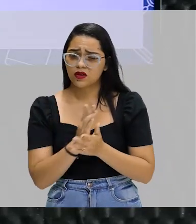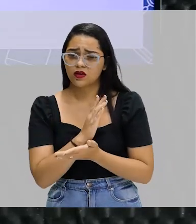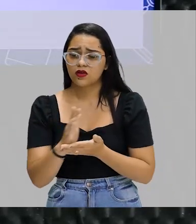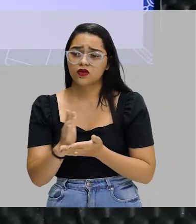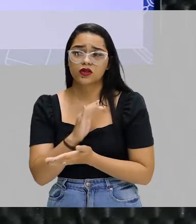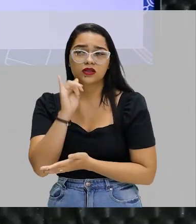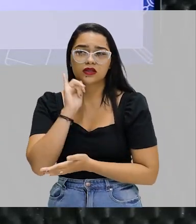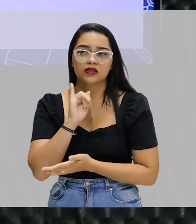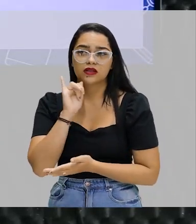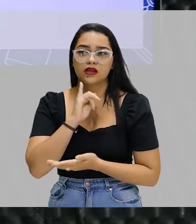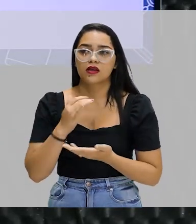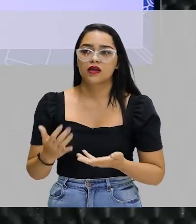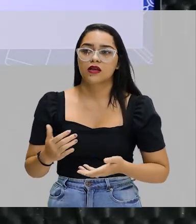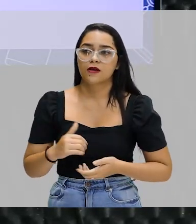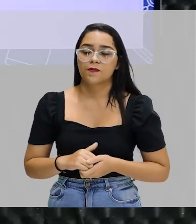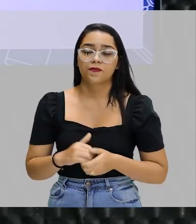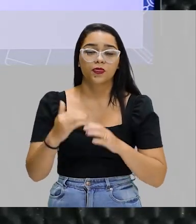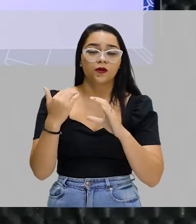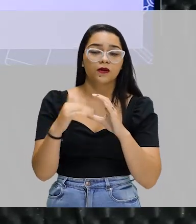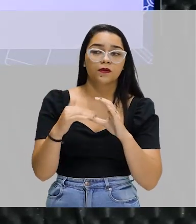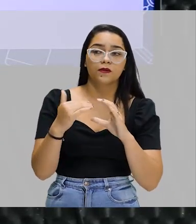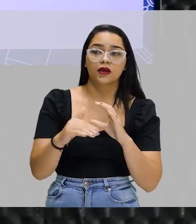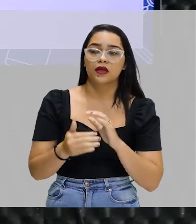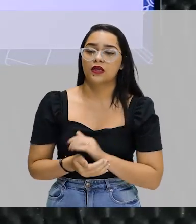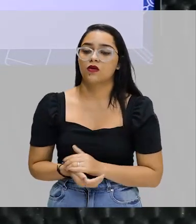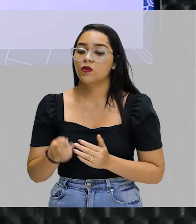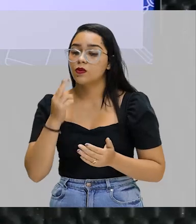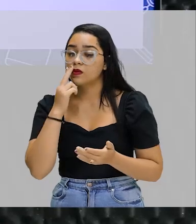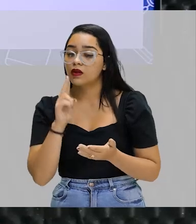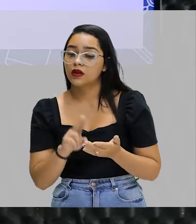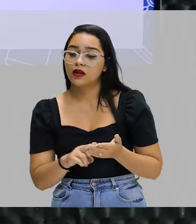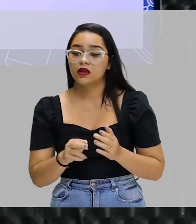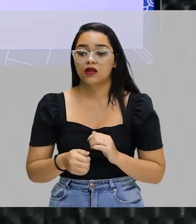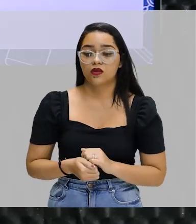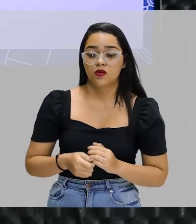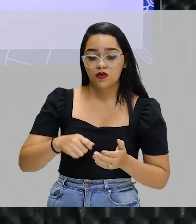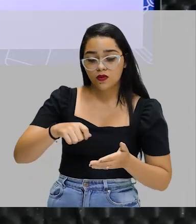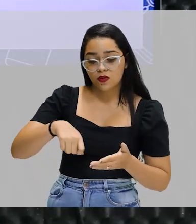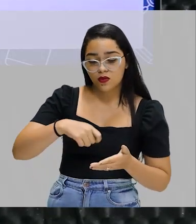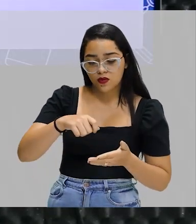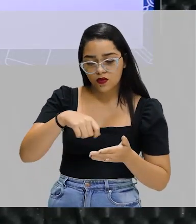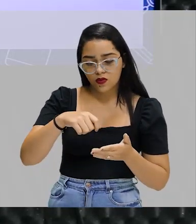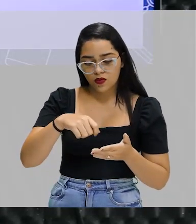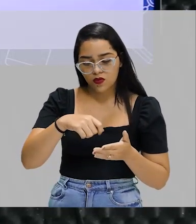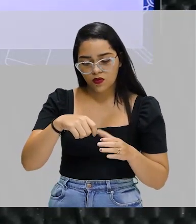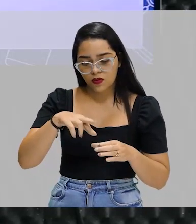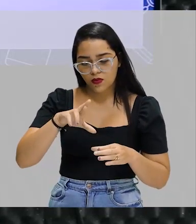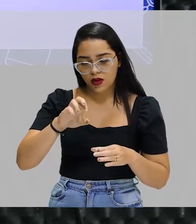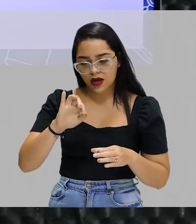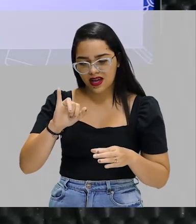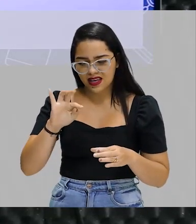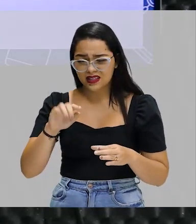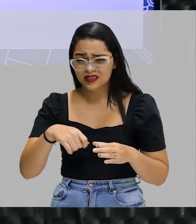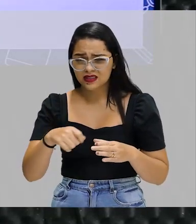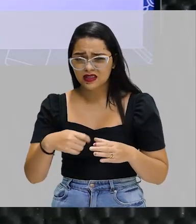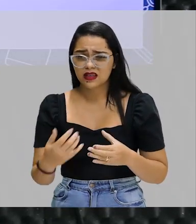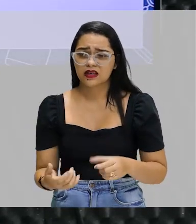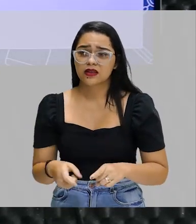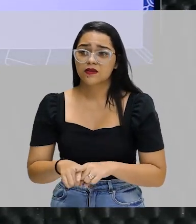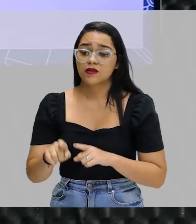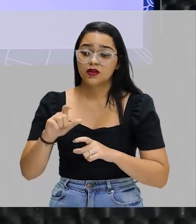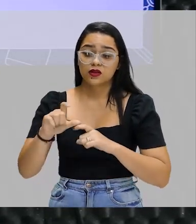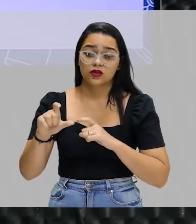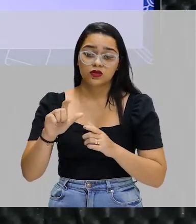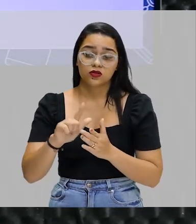exemplos de gênero textual? Um e-mail, um bilhete, uma receita, uma notícia, uma tirinha